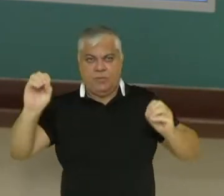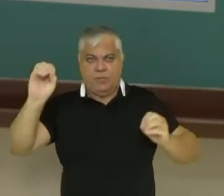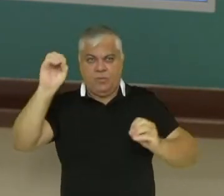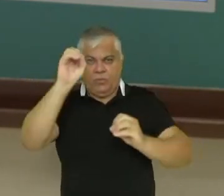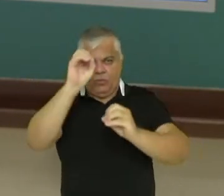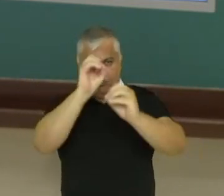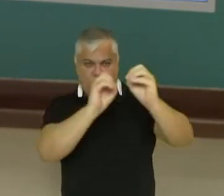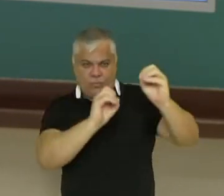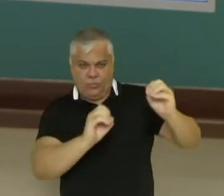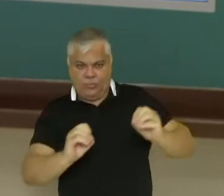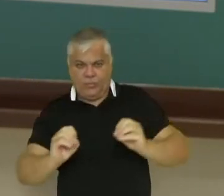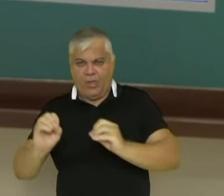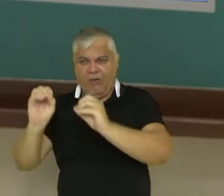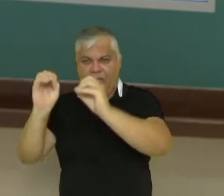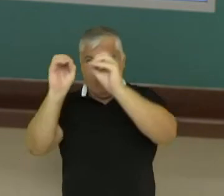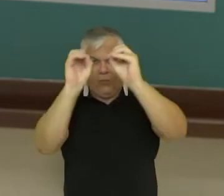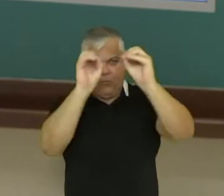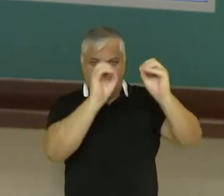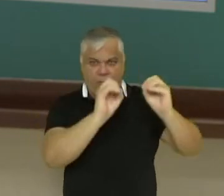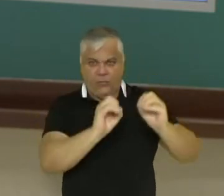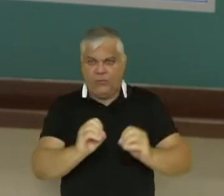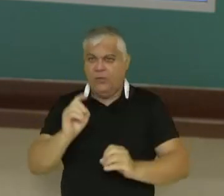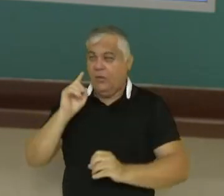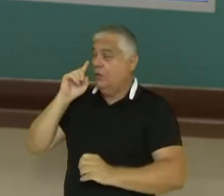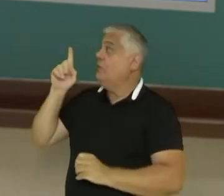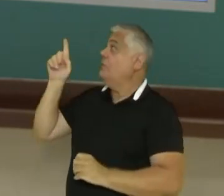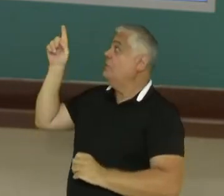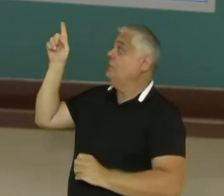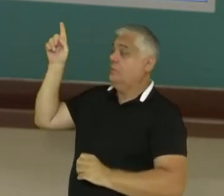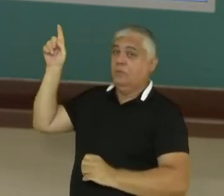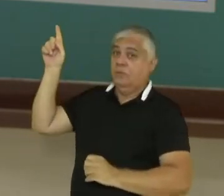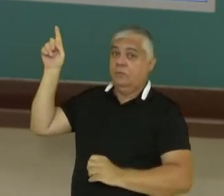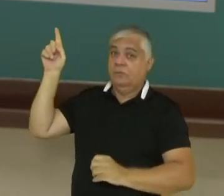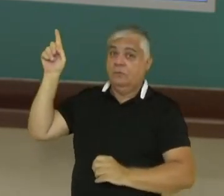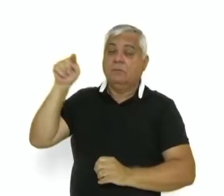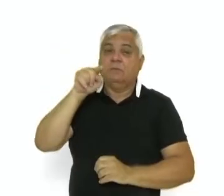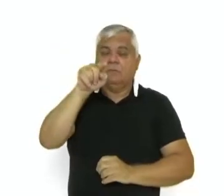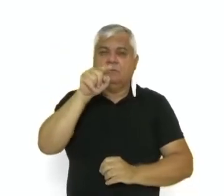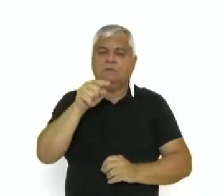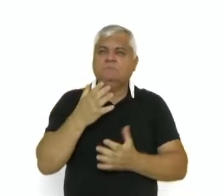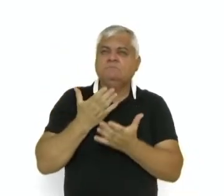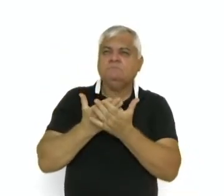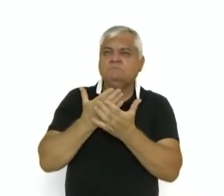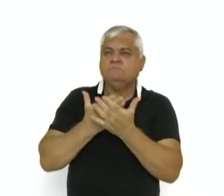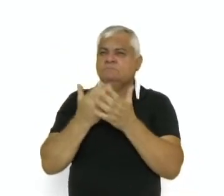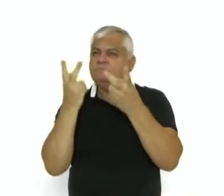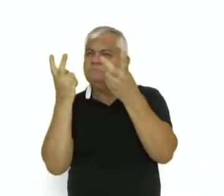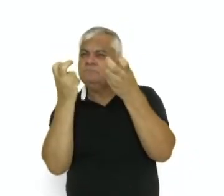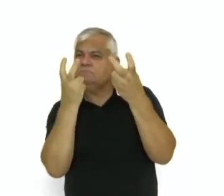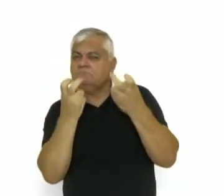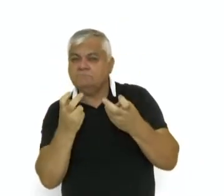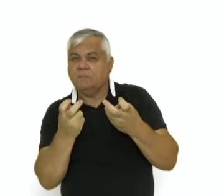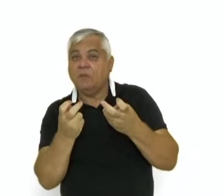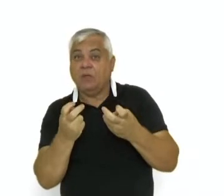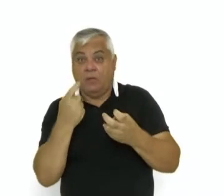GIF fique projetado, certo? Porque eu sei que ele vai ficar um pouquinho parado para vocês poderem discutir as respostas, mas eu quero que vocês